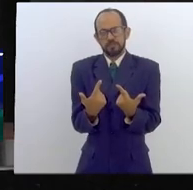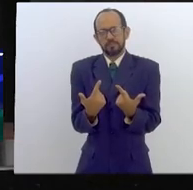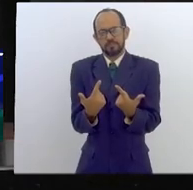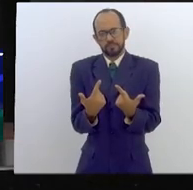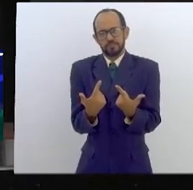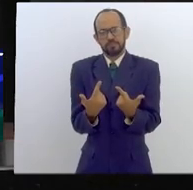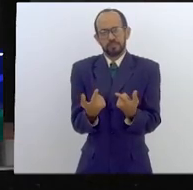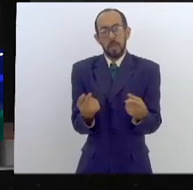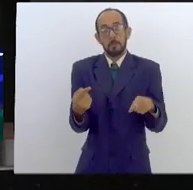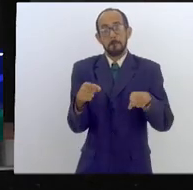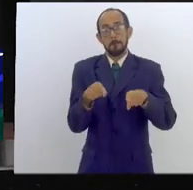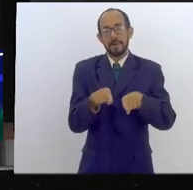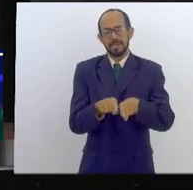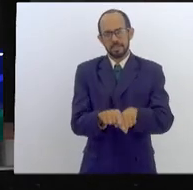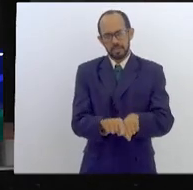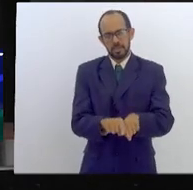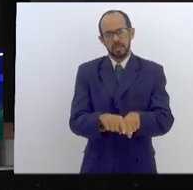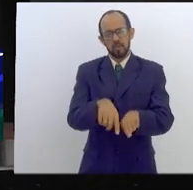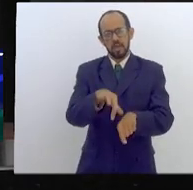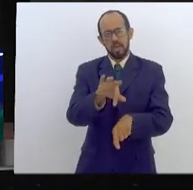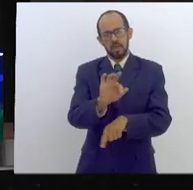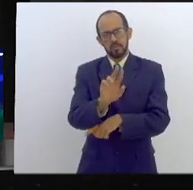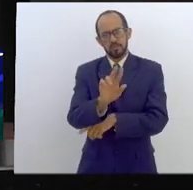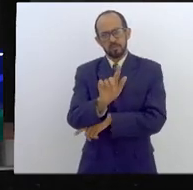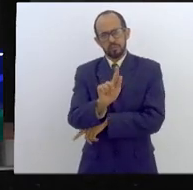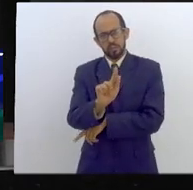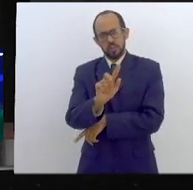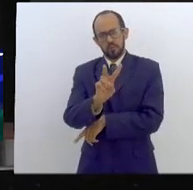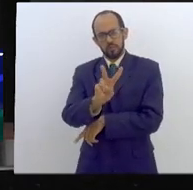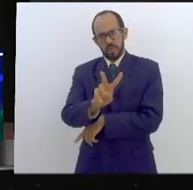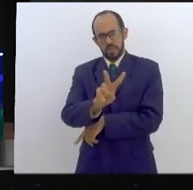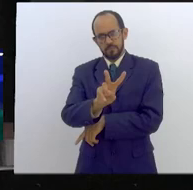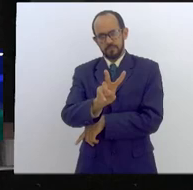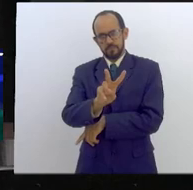em parceria com a Fundação Getúlio Vargas,